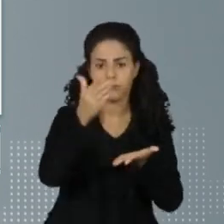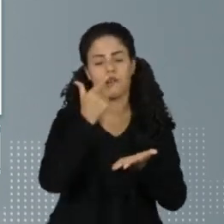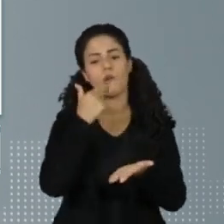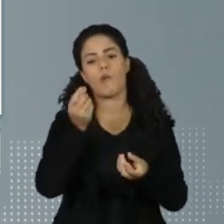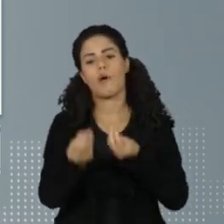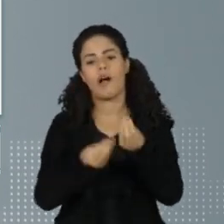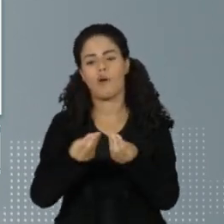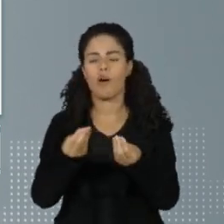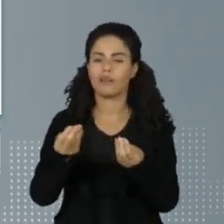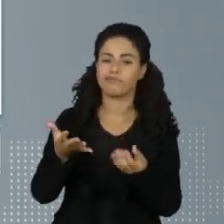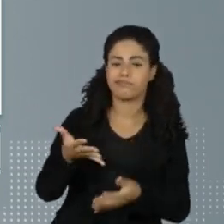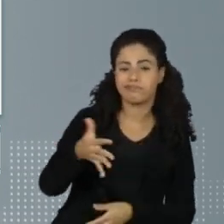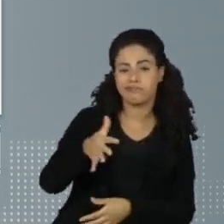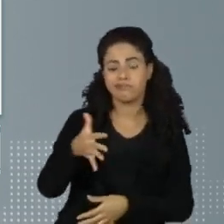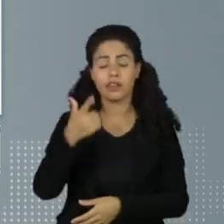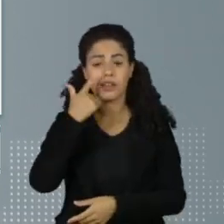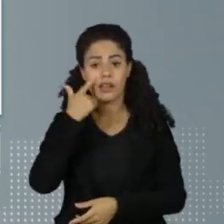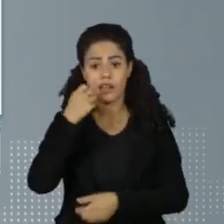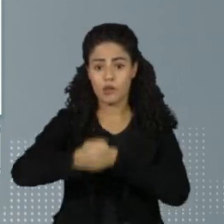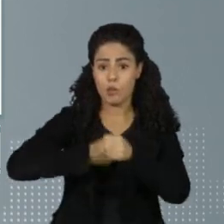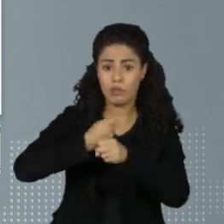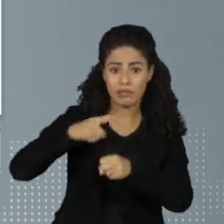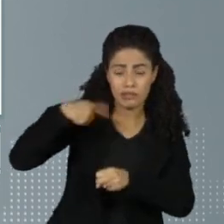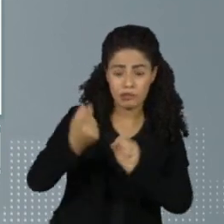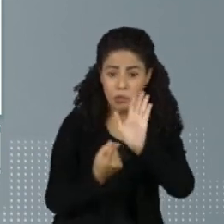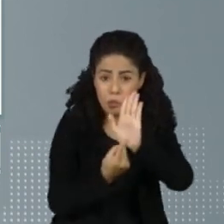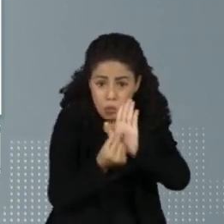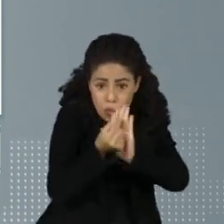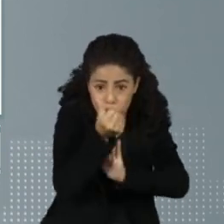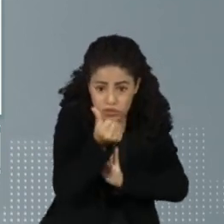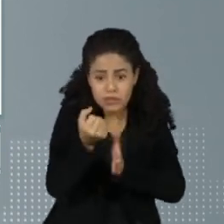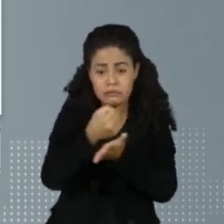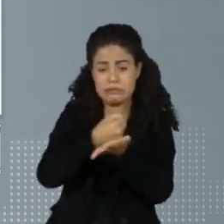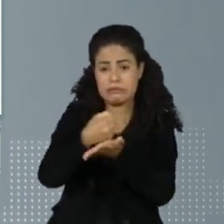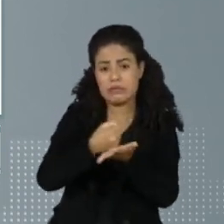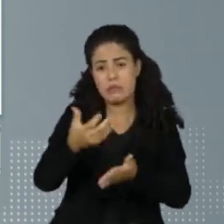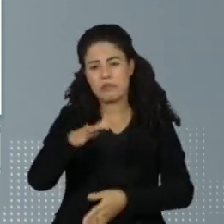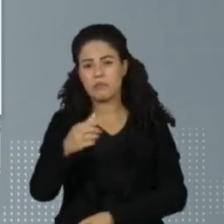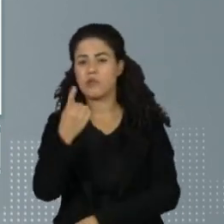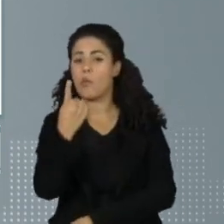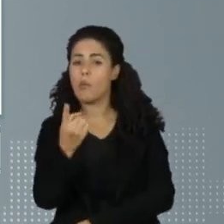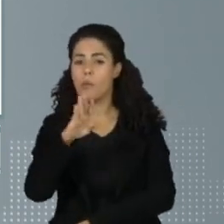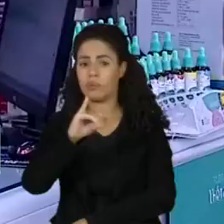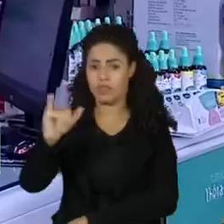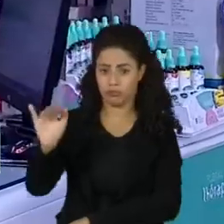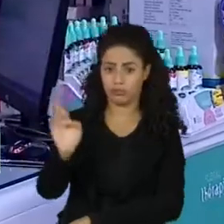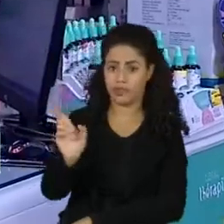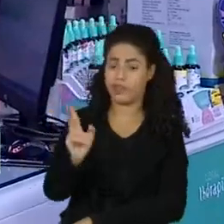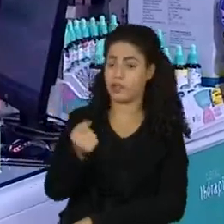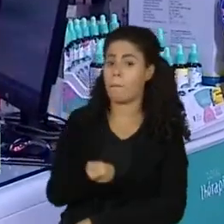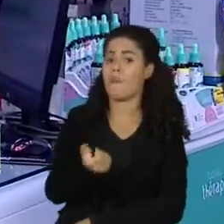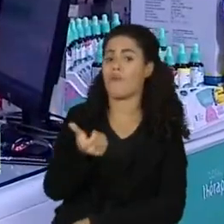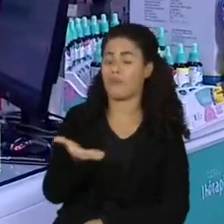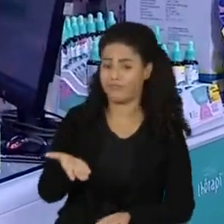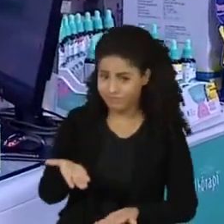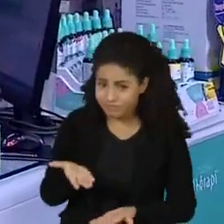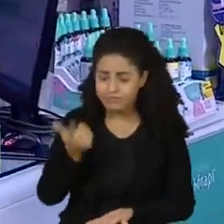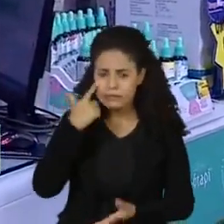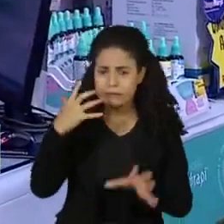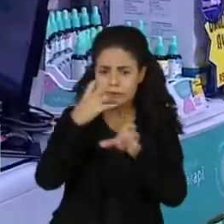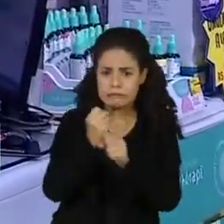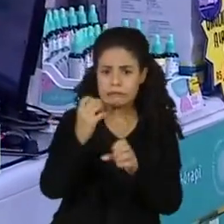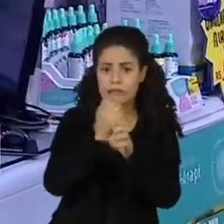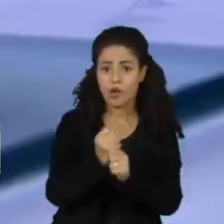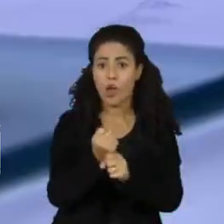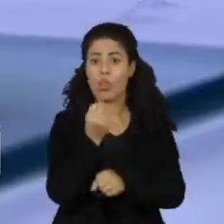começaram a minguar. O previsto para o ano que vem no orçamento da União é de pouco mais de 1 bilhão de reais. O Instituto calcula que faltam